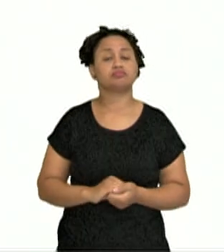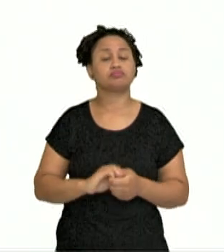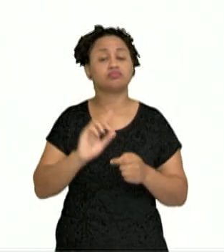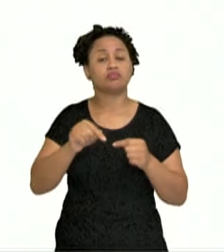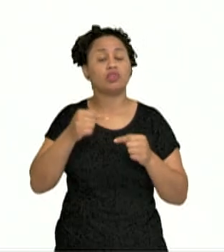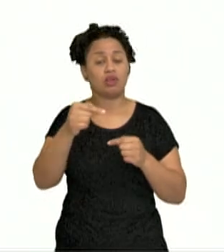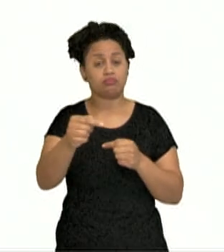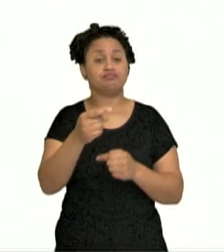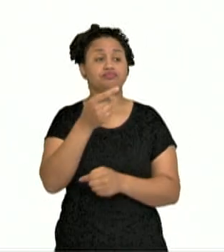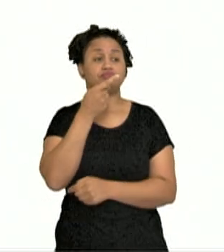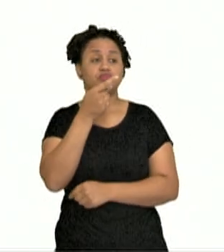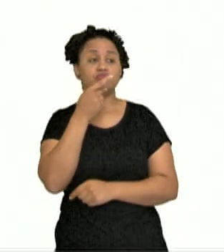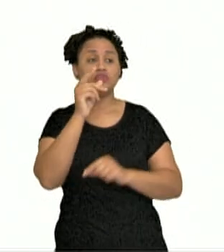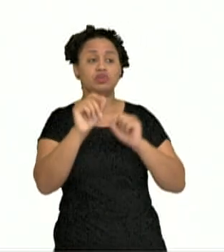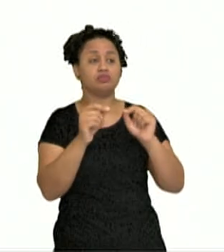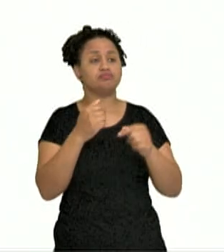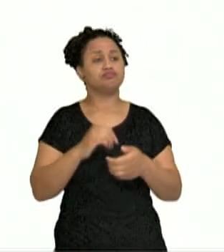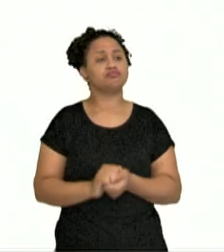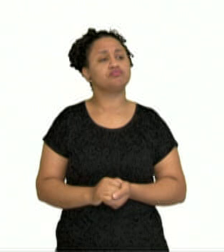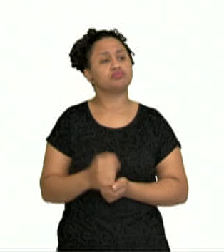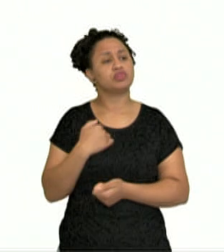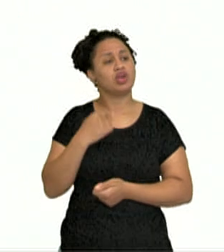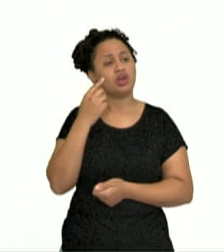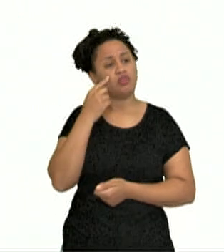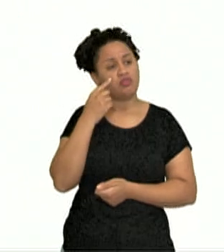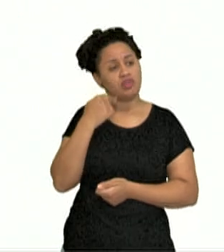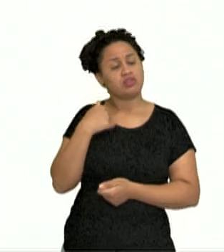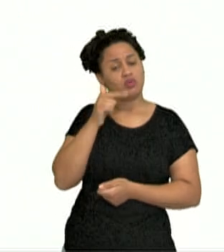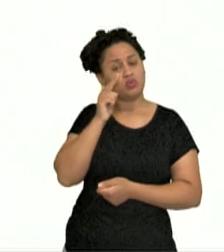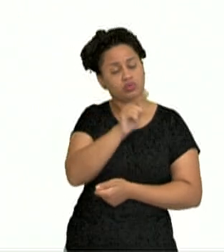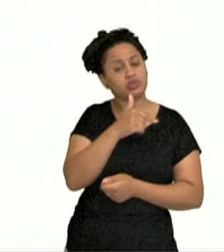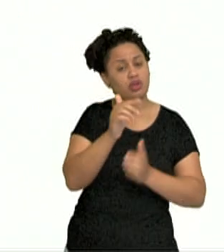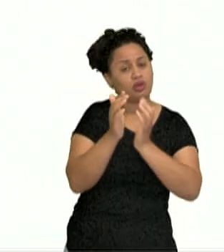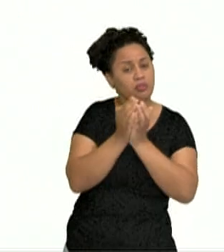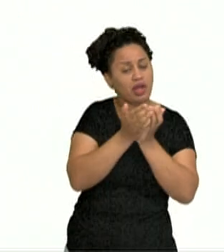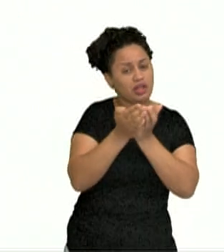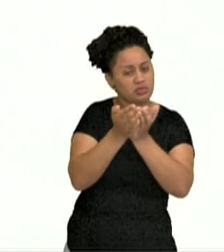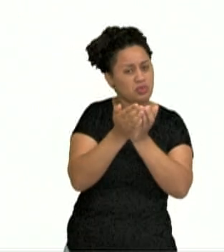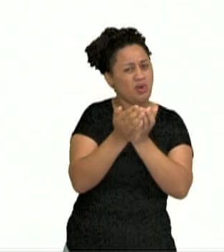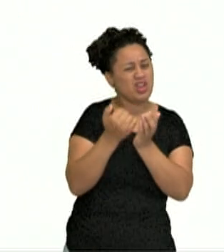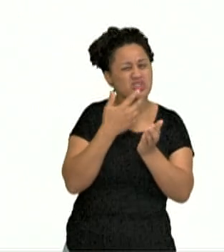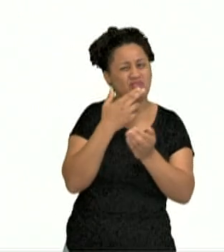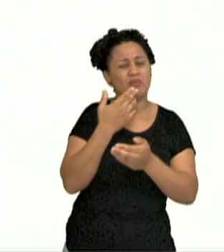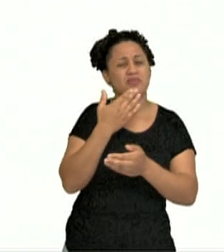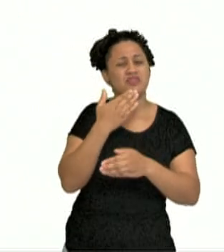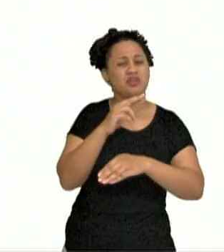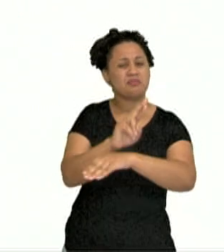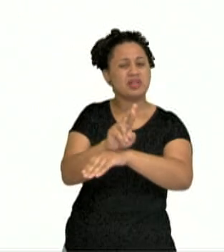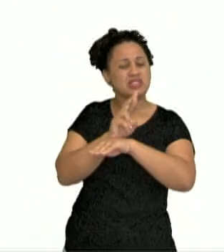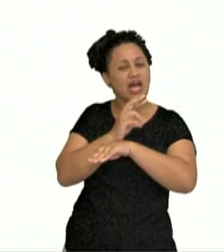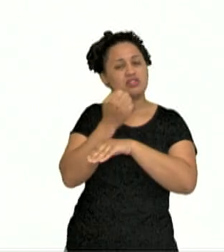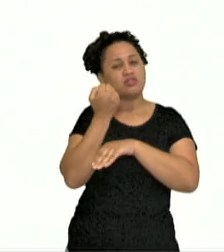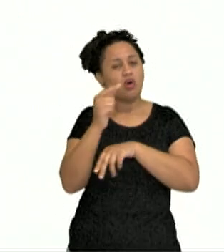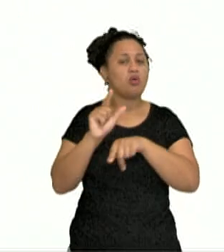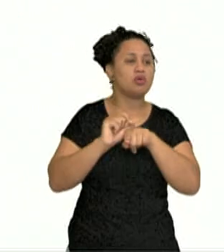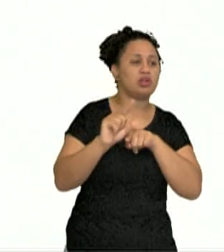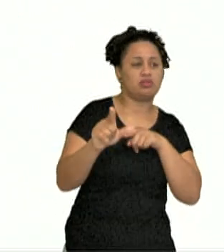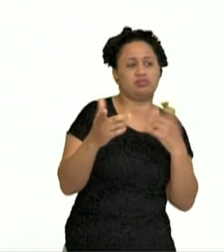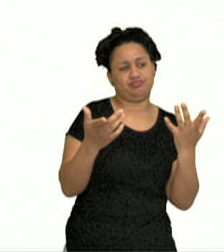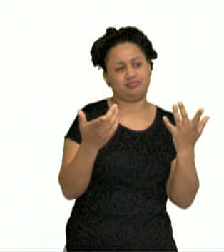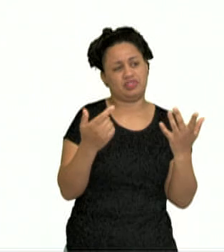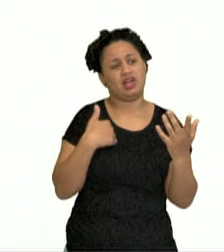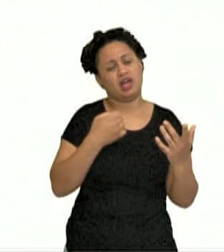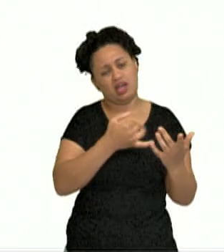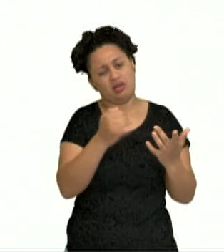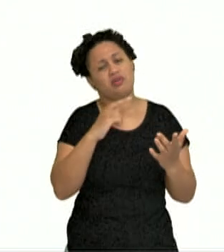Depois disse: vou ver se arranjo uma canoa por aí, nem que seja emprestada ou alugada. Impossível que ninguém